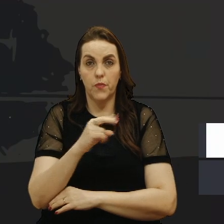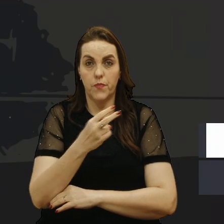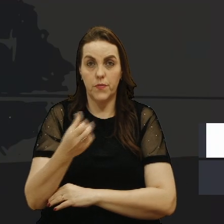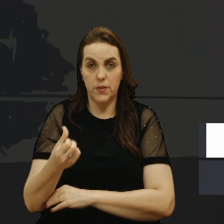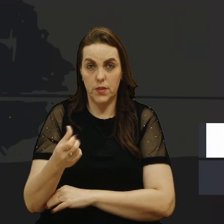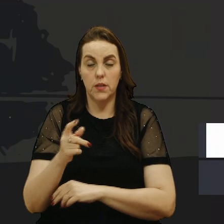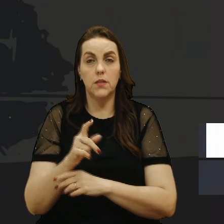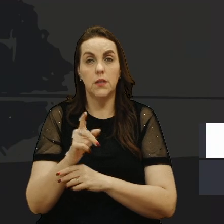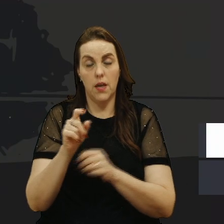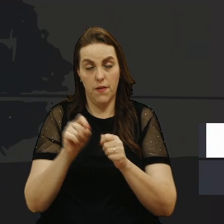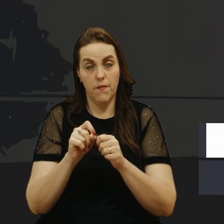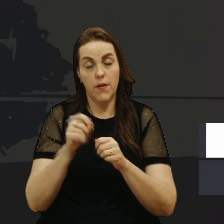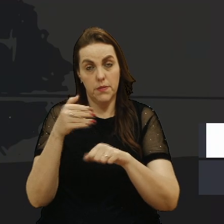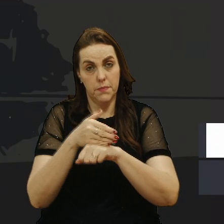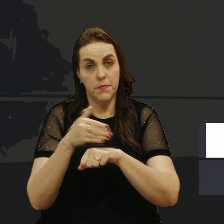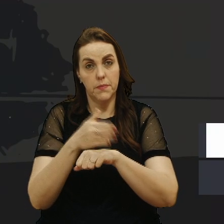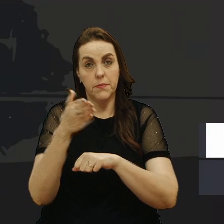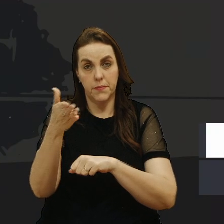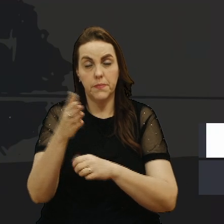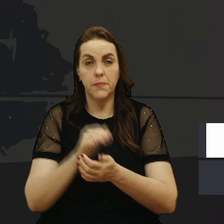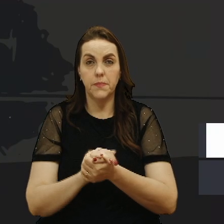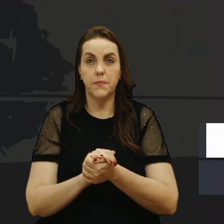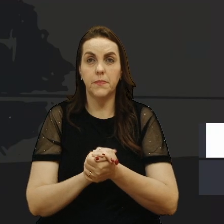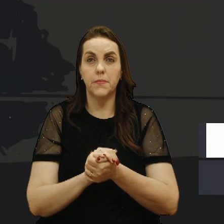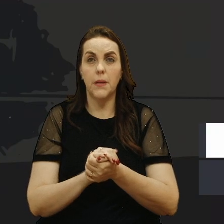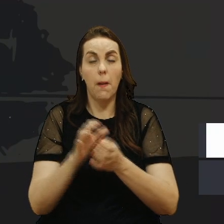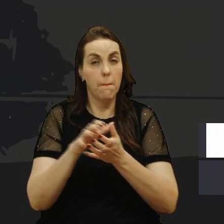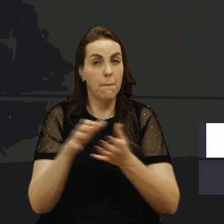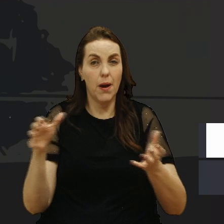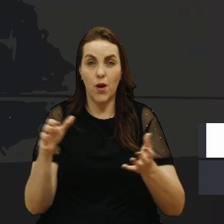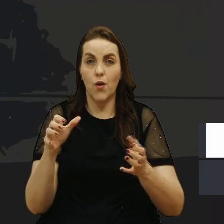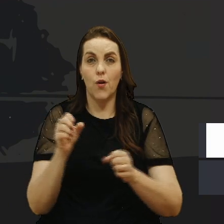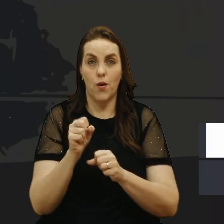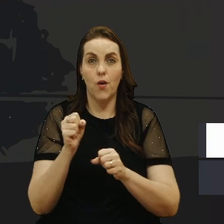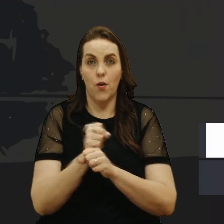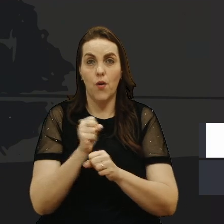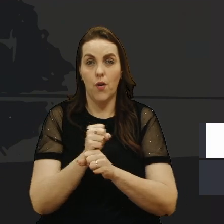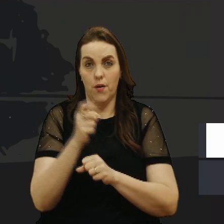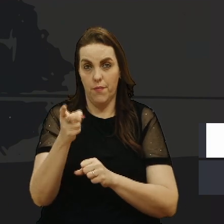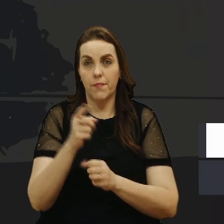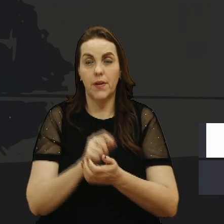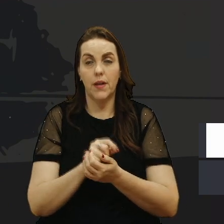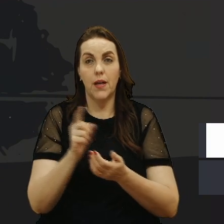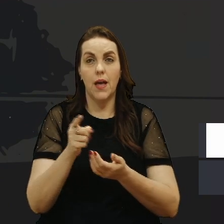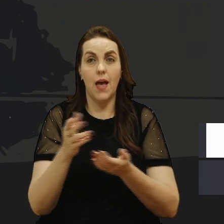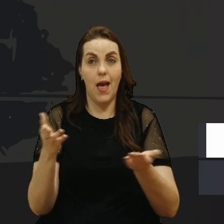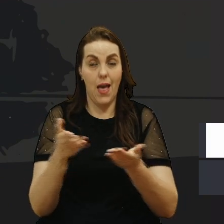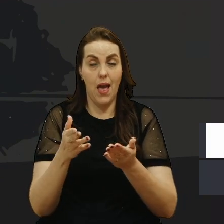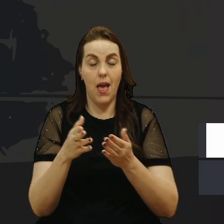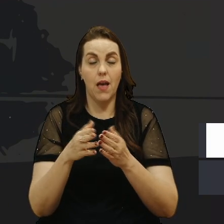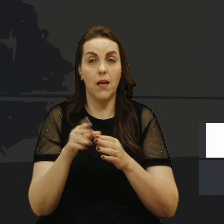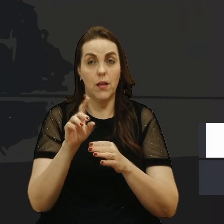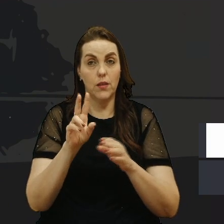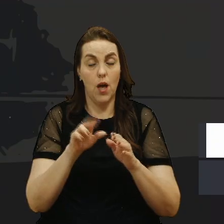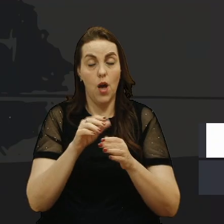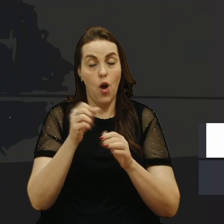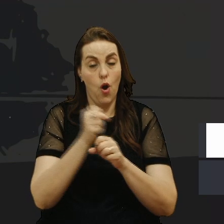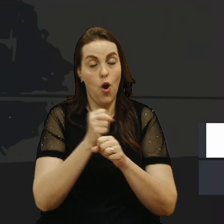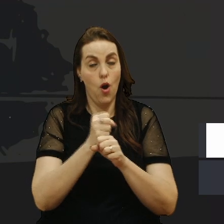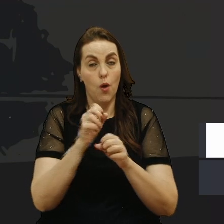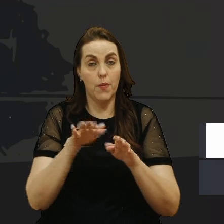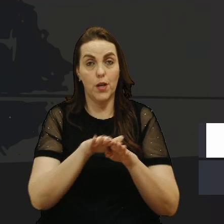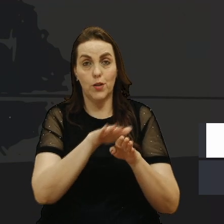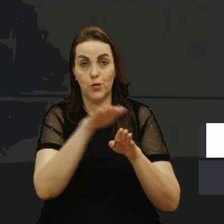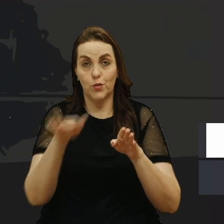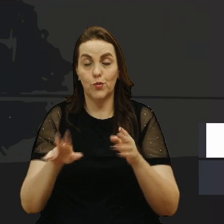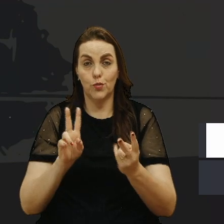Caxias, então essa é uma obra de arte, é a maior que nós temos na nossa concessão. Ela é um gargalo hoje nas obras de duplicação, por isso que a gente começou essa